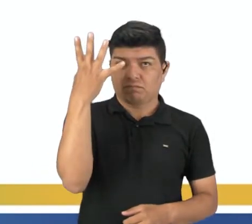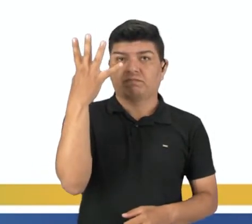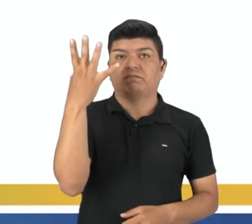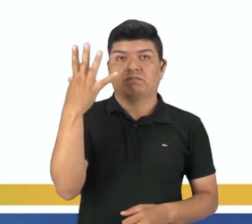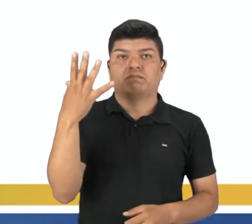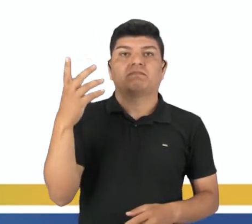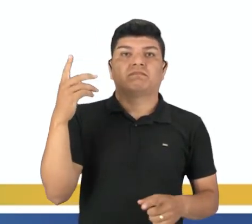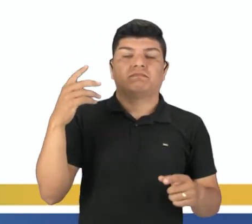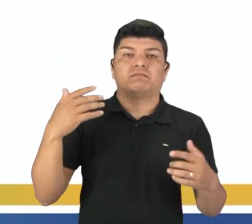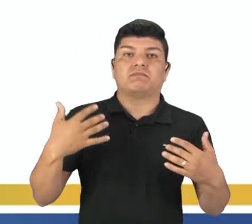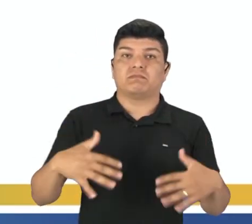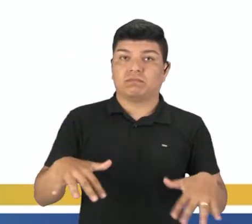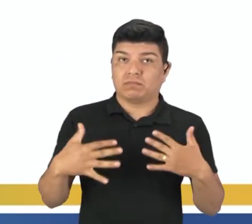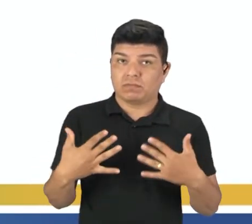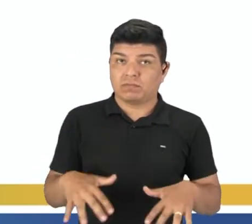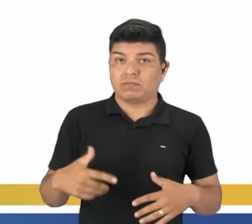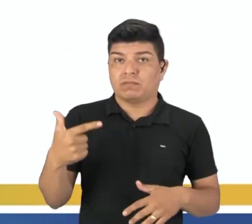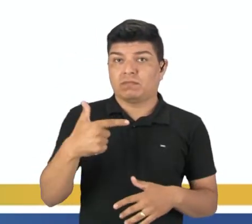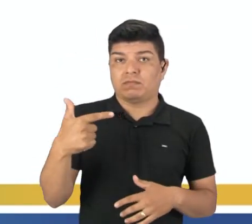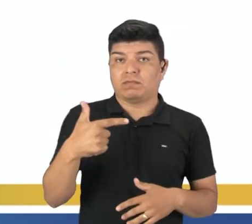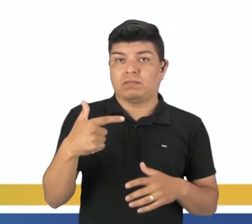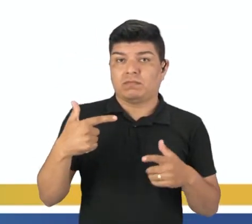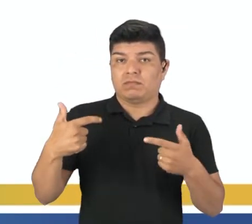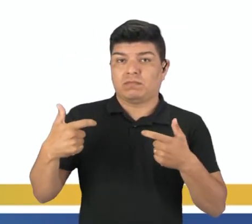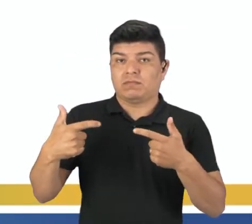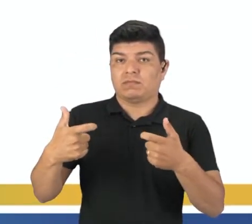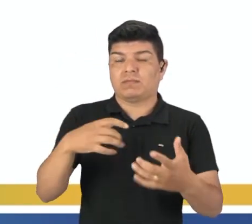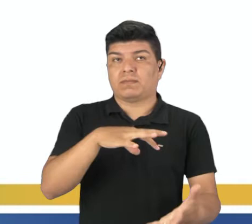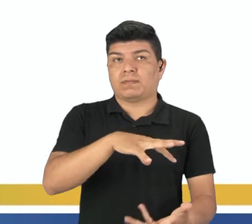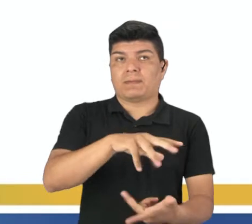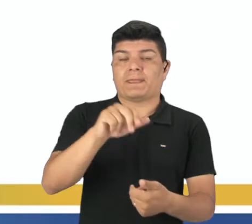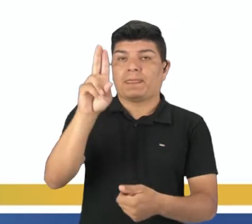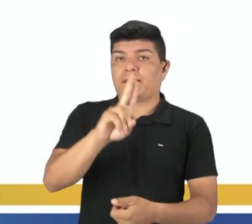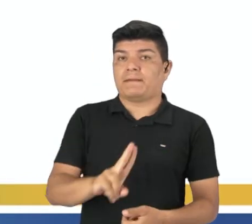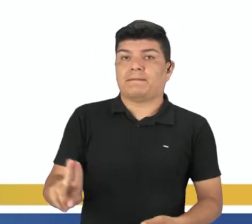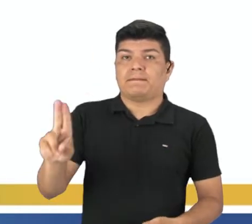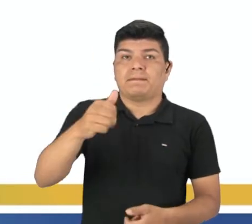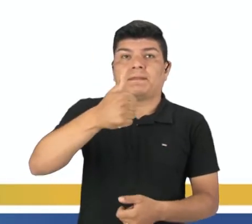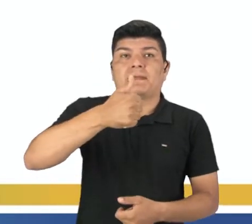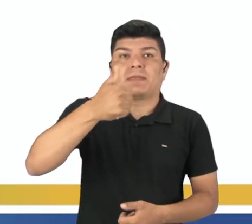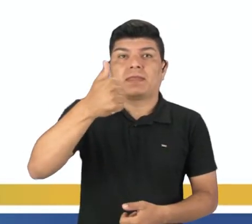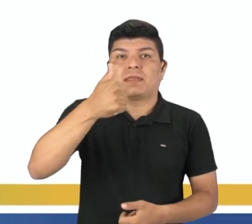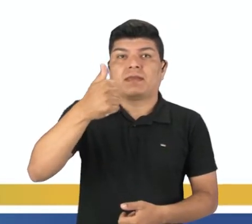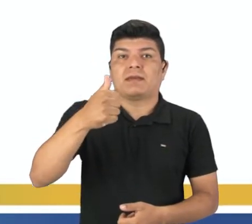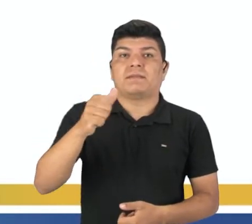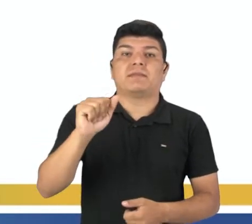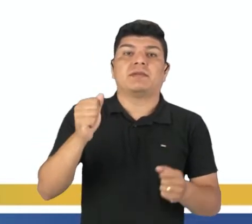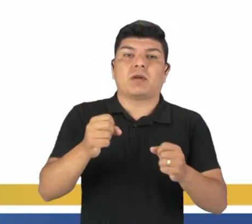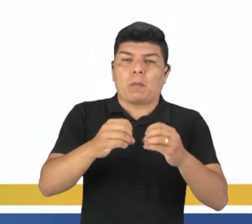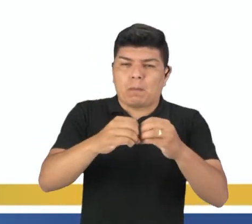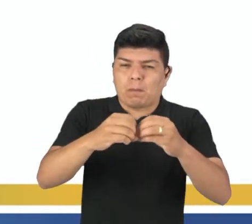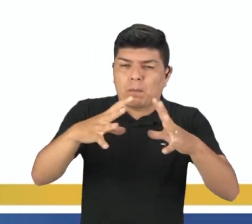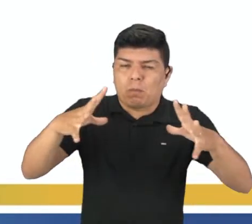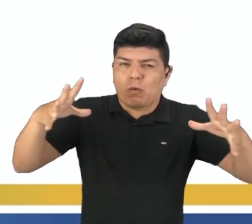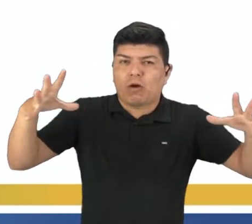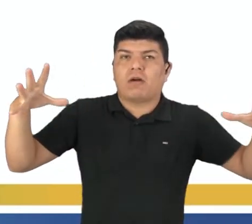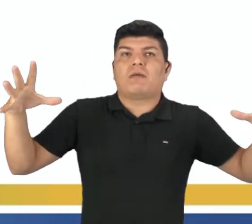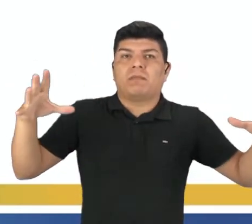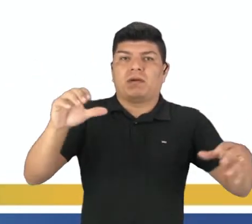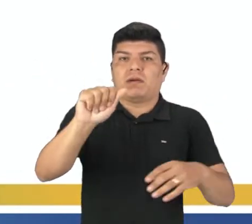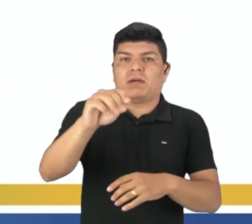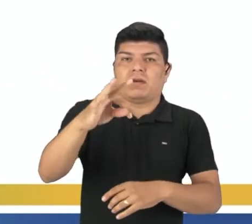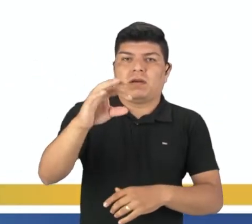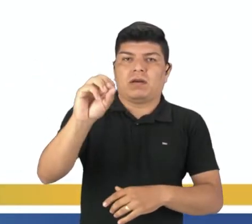muito marcante dessa Segunda Guerra Mundial, que vai ser o uso da primeira bomba atômica da história